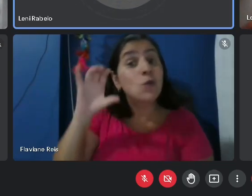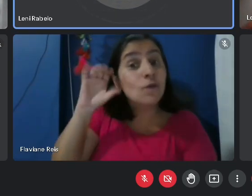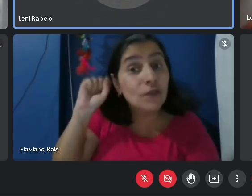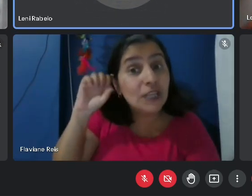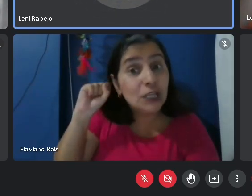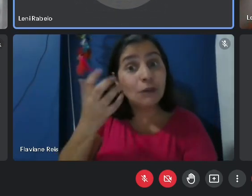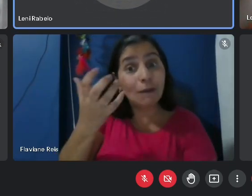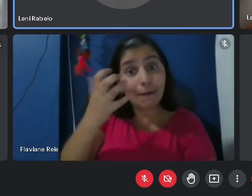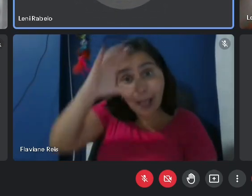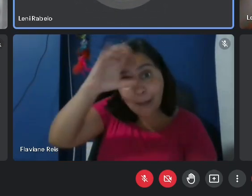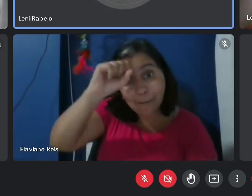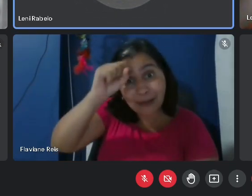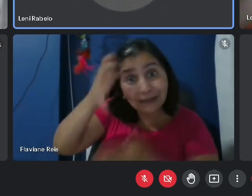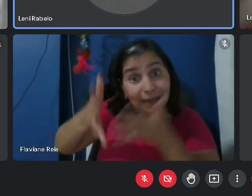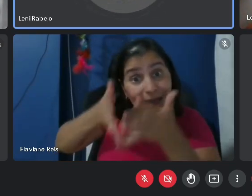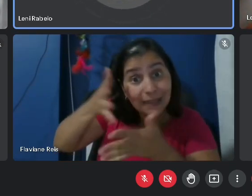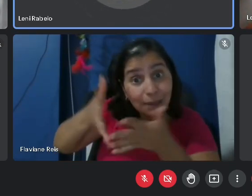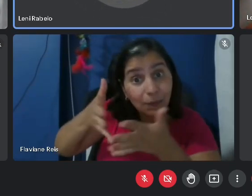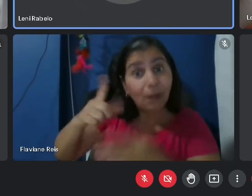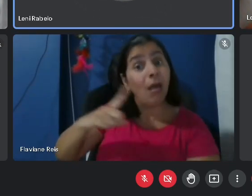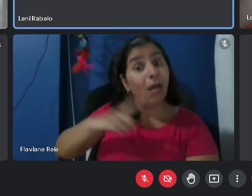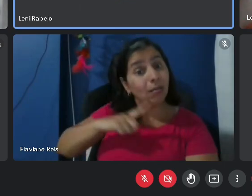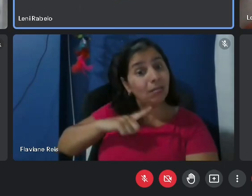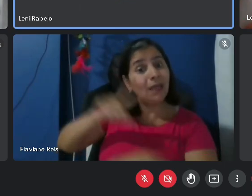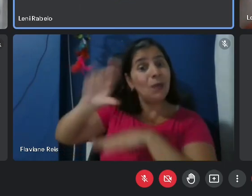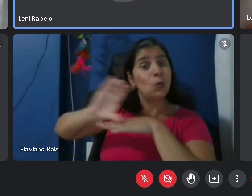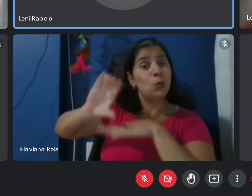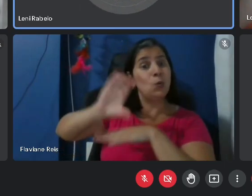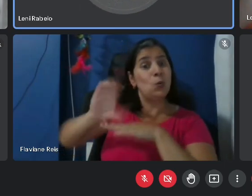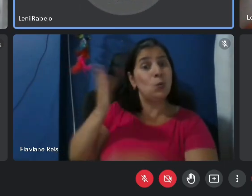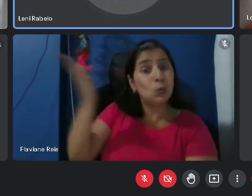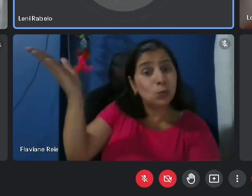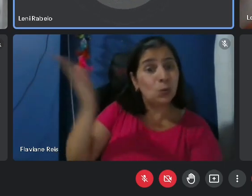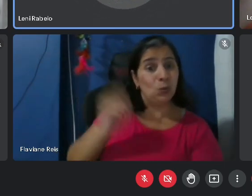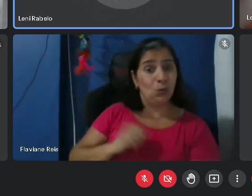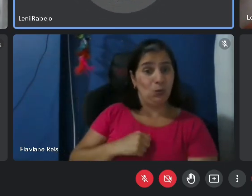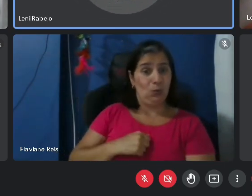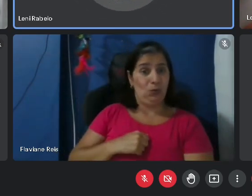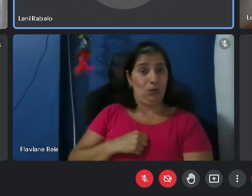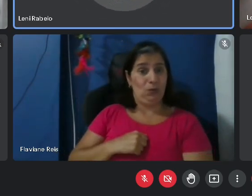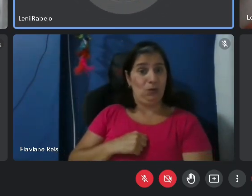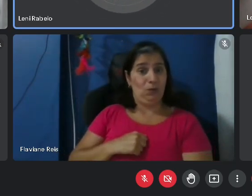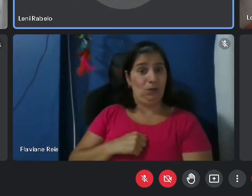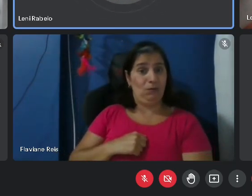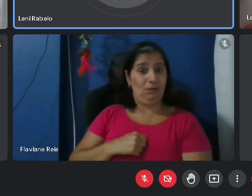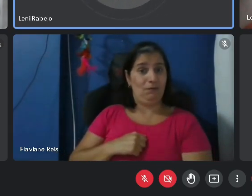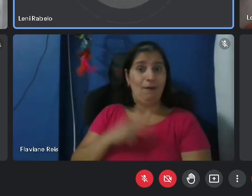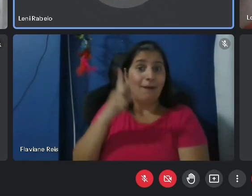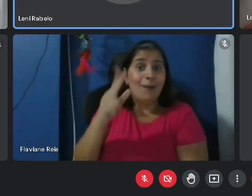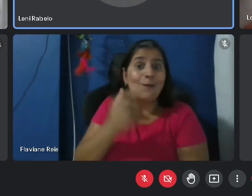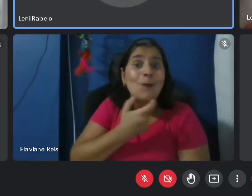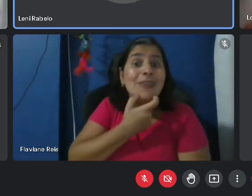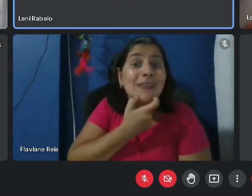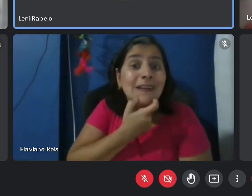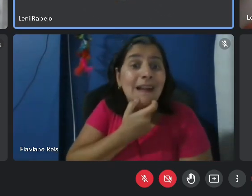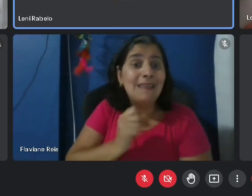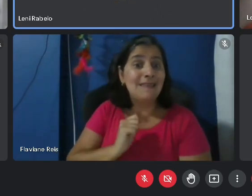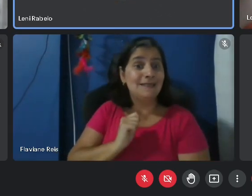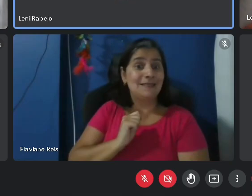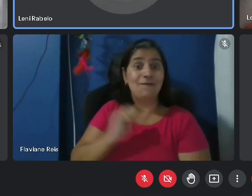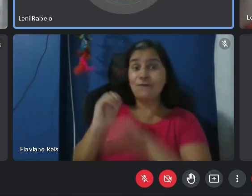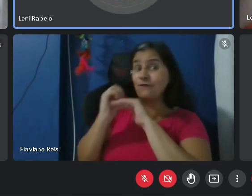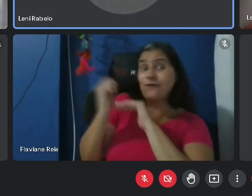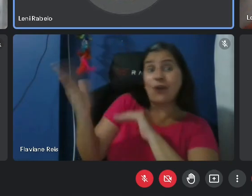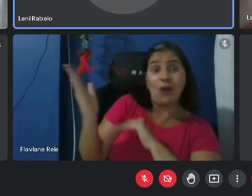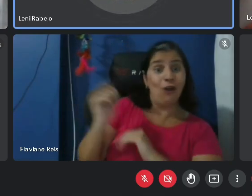ia ser bom na comunicação. Não, não é só isso. O ouvinte, ele precisa aprender outros cursos, não é?